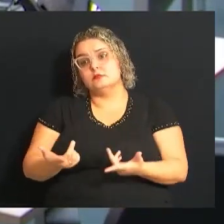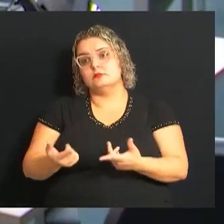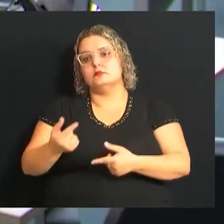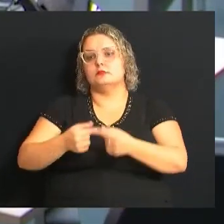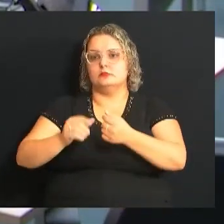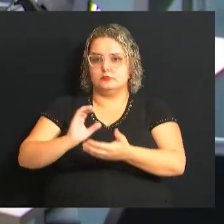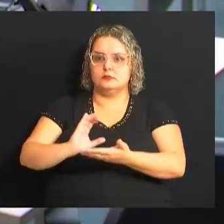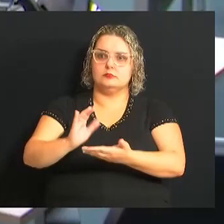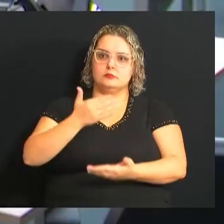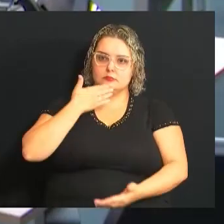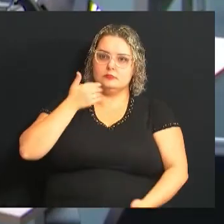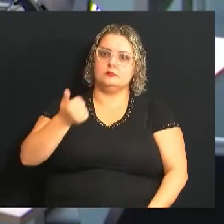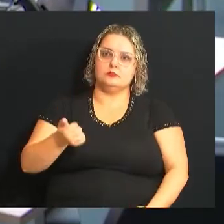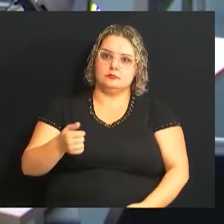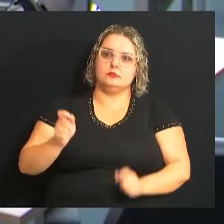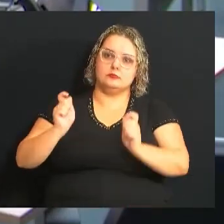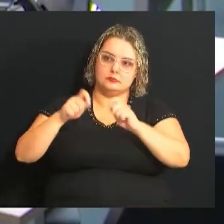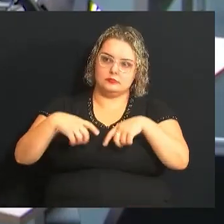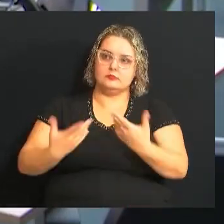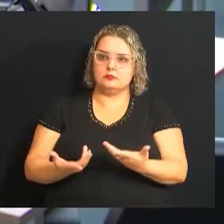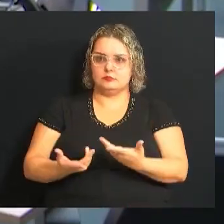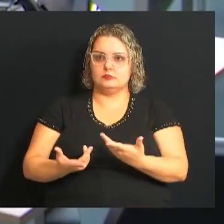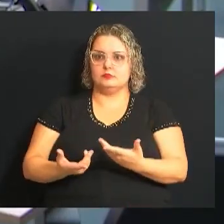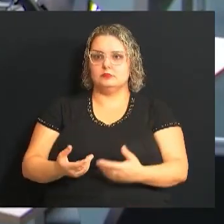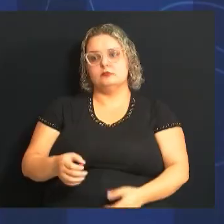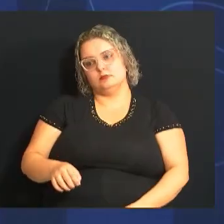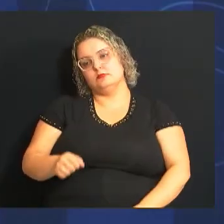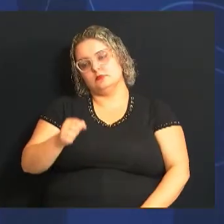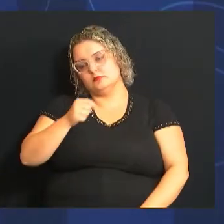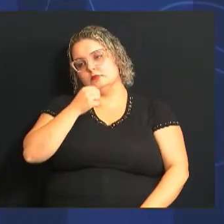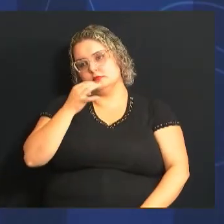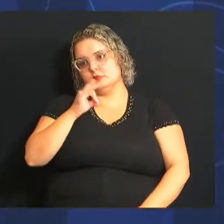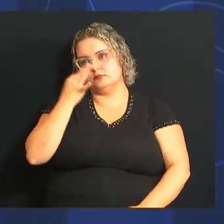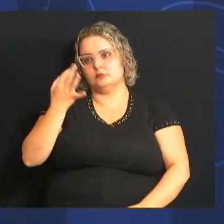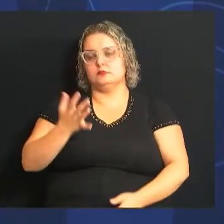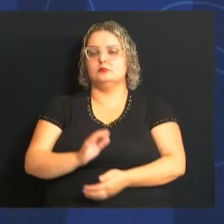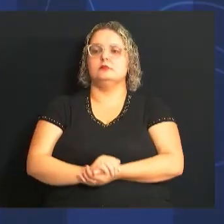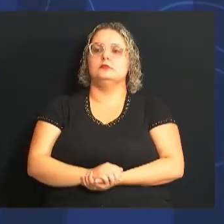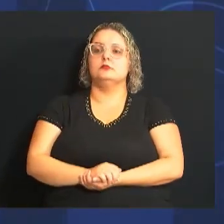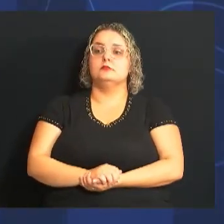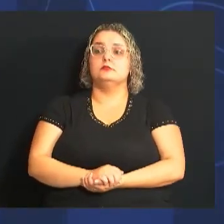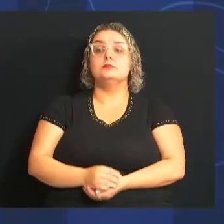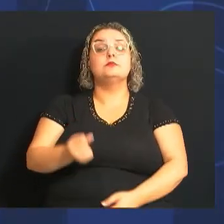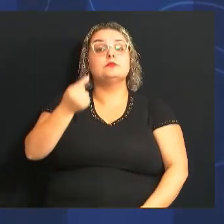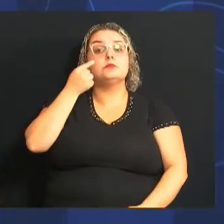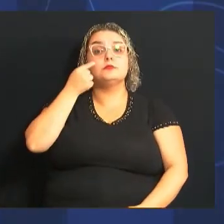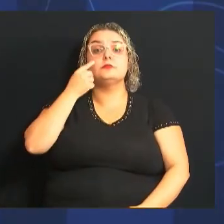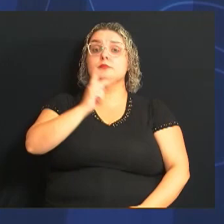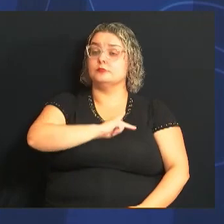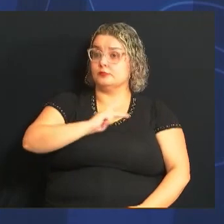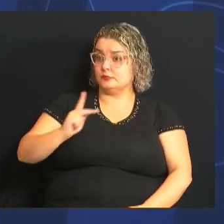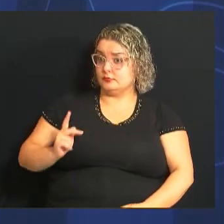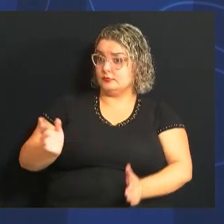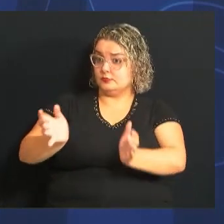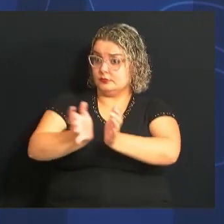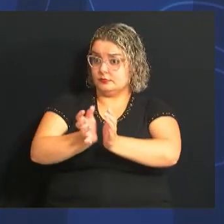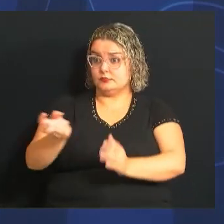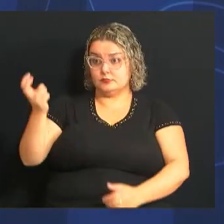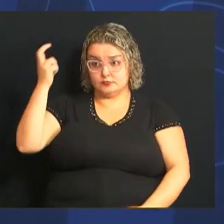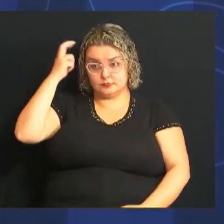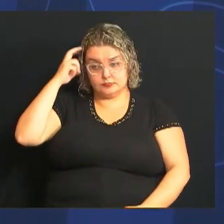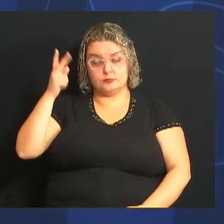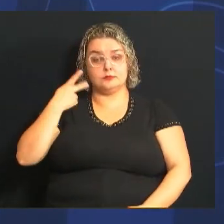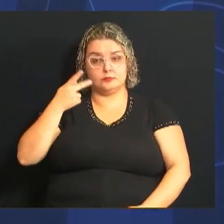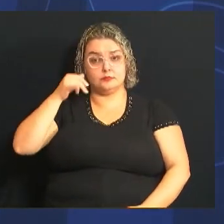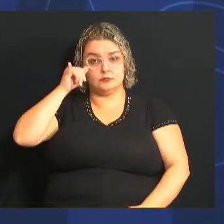melhor caminho possível para a verba para ser bem aproveitada. E olha só, o presidente da Comissão de Cultura, o vereador